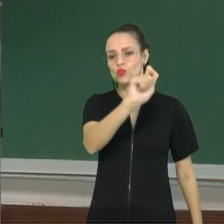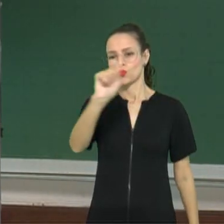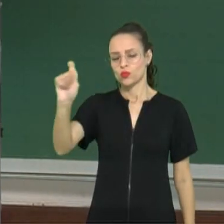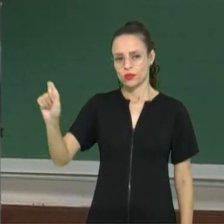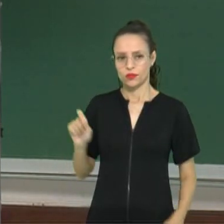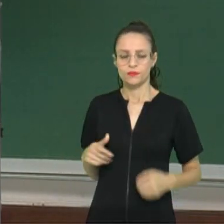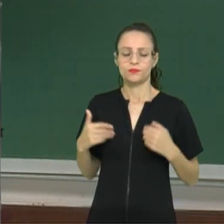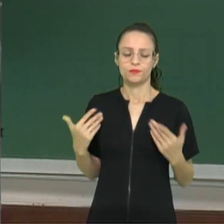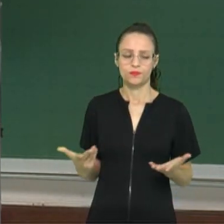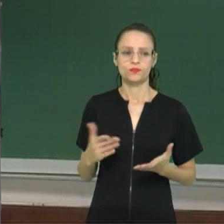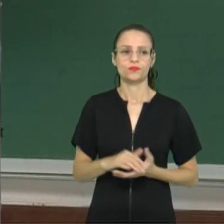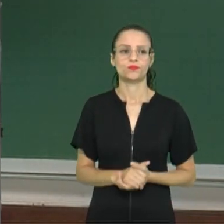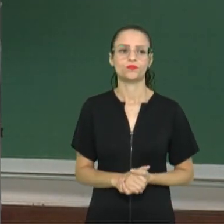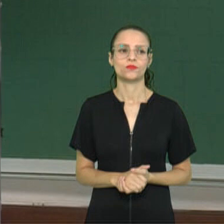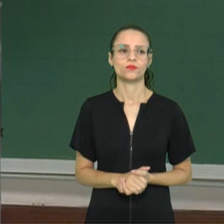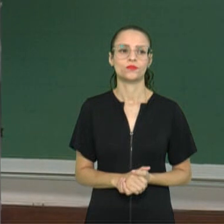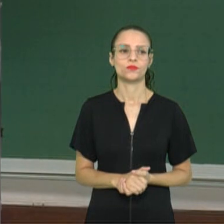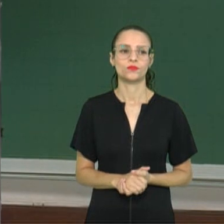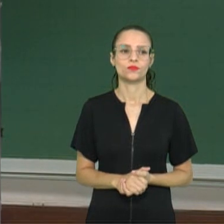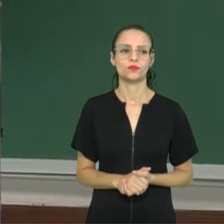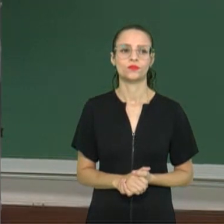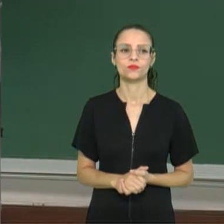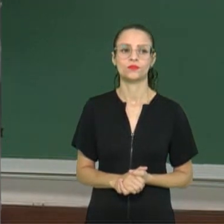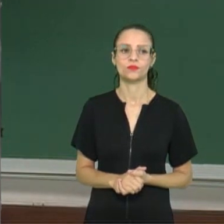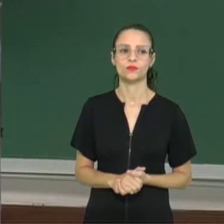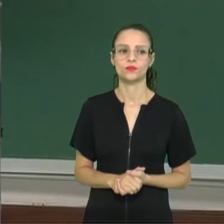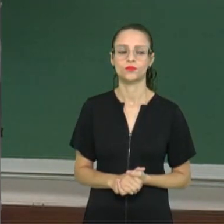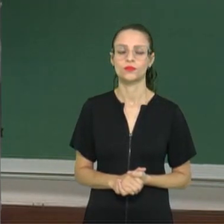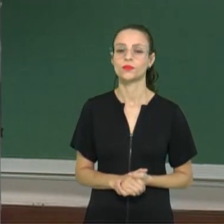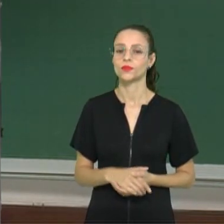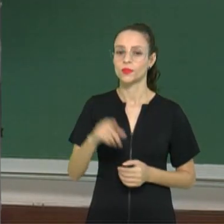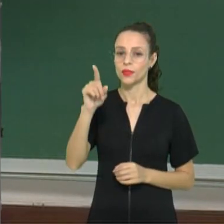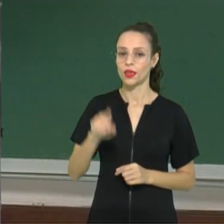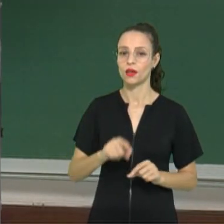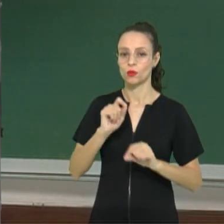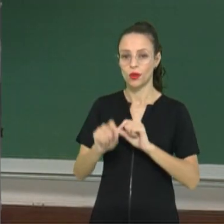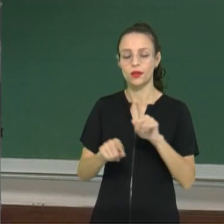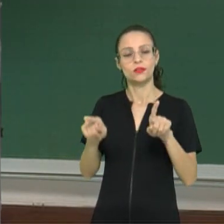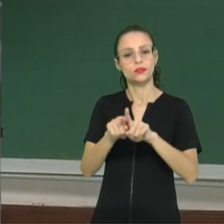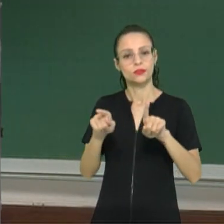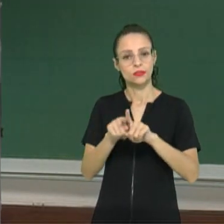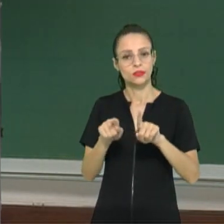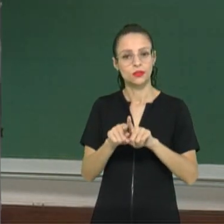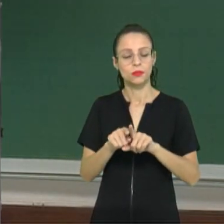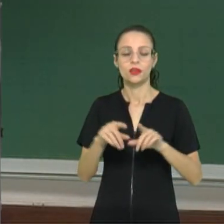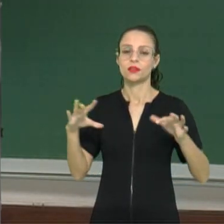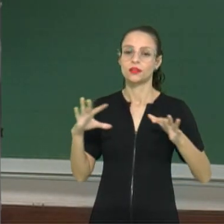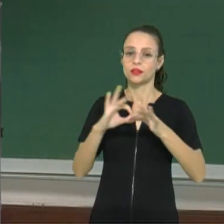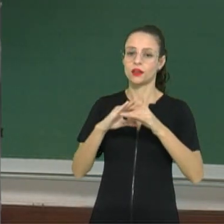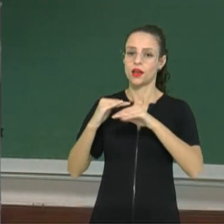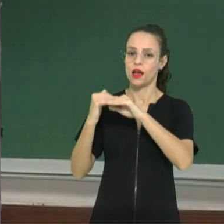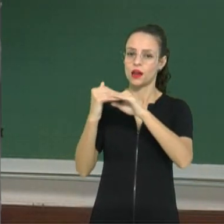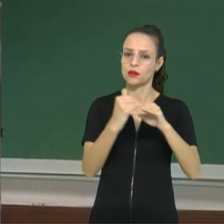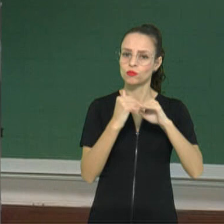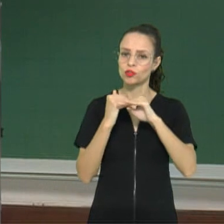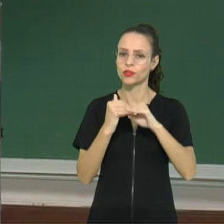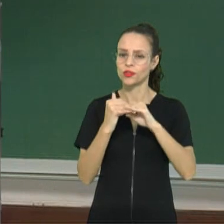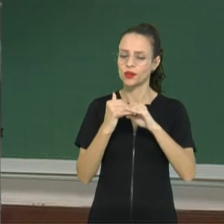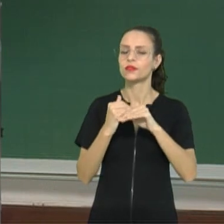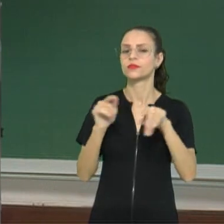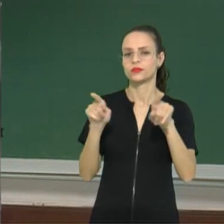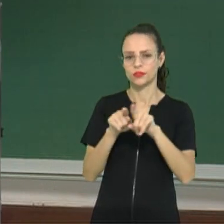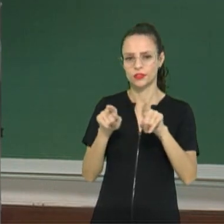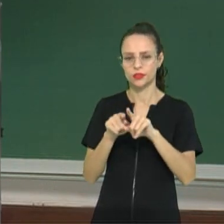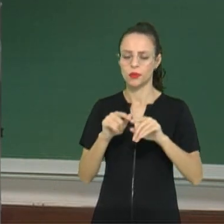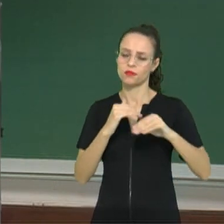são desenvolvido o método. Então, aqui é a parte, mas ele vai trabalhar em harmonia, assim como o Kung Fu, né? Então, o Wushu também